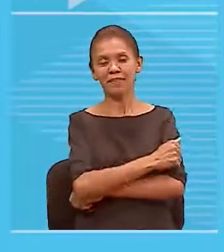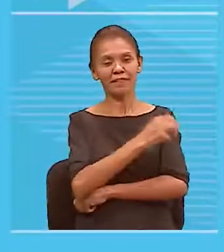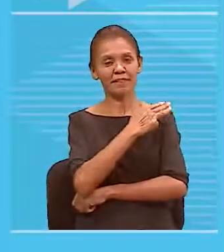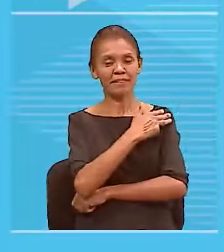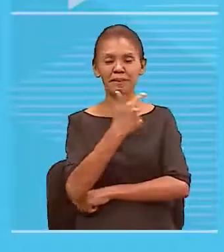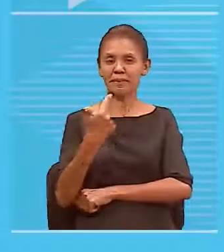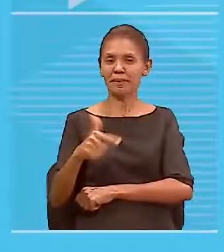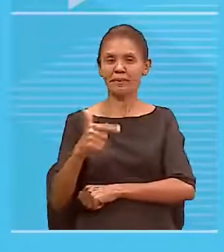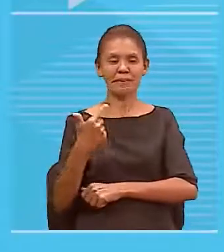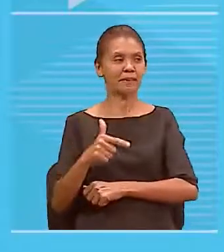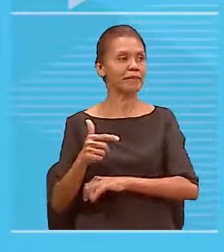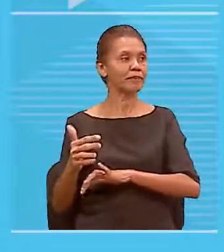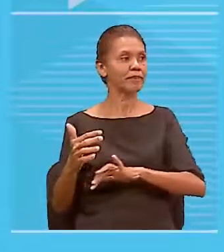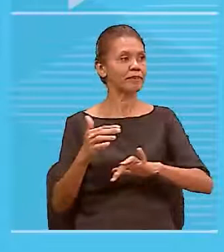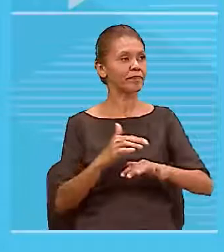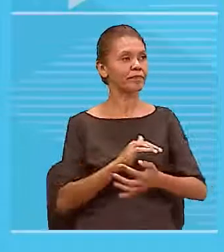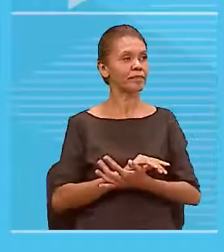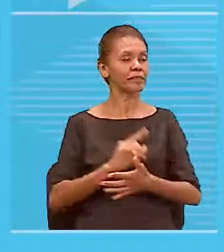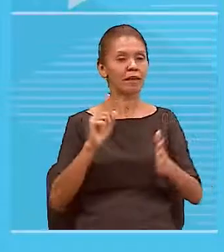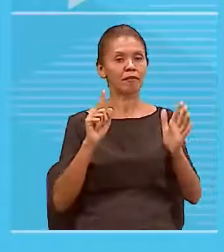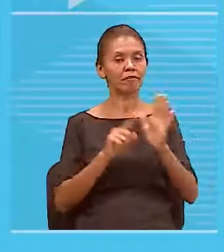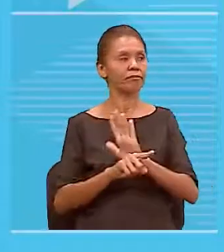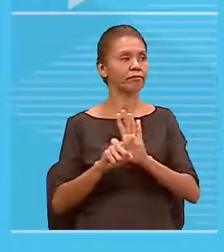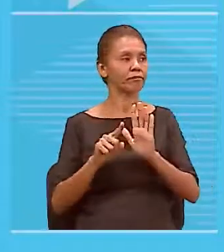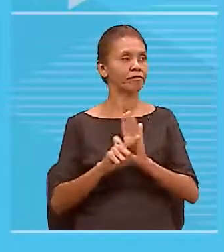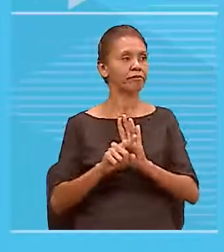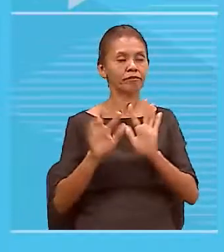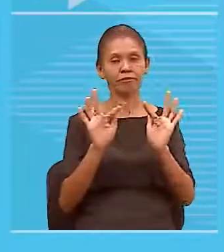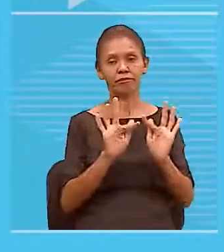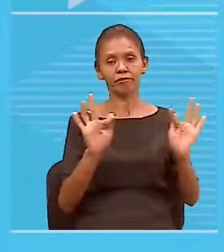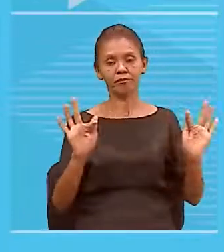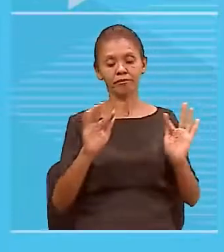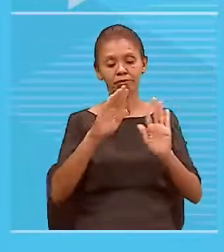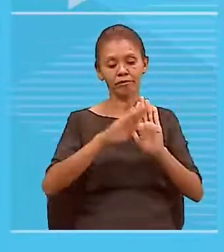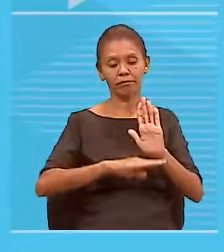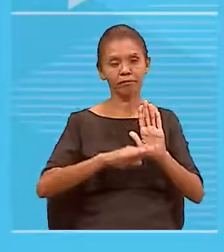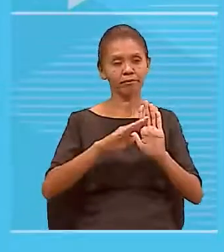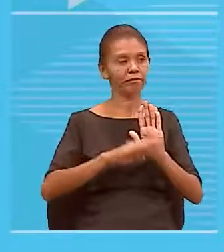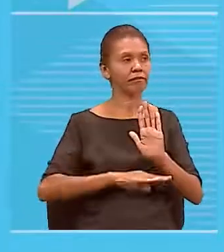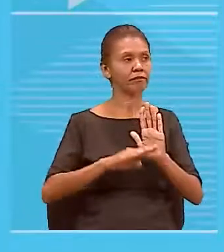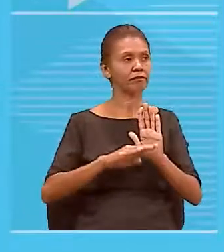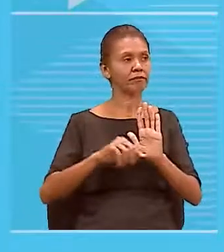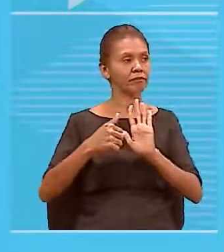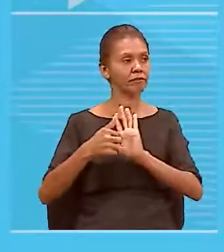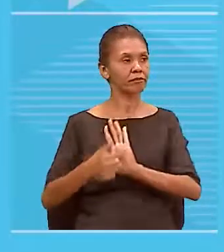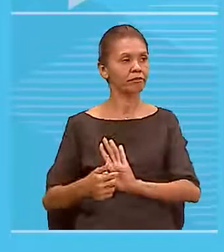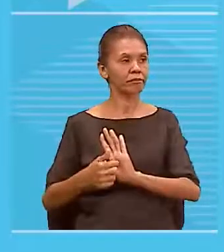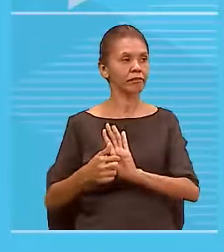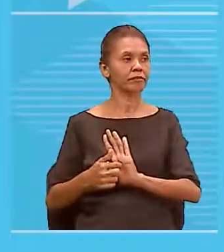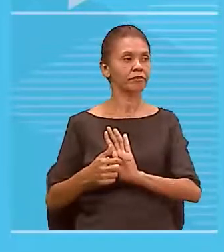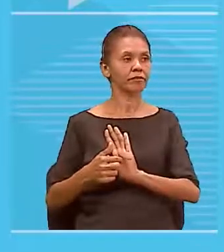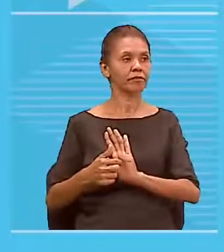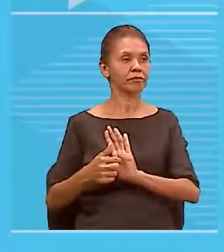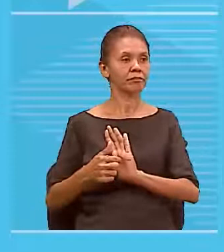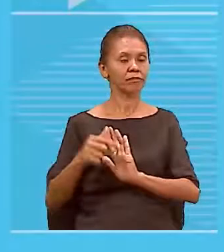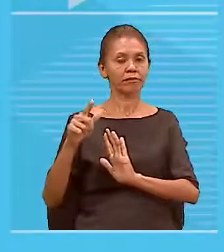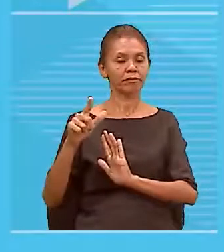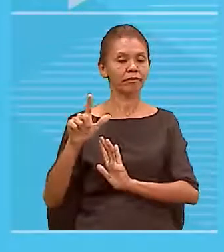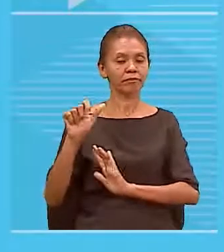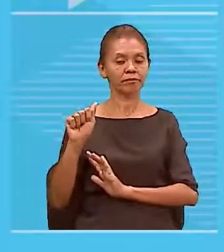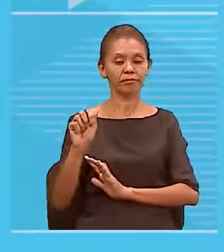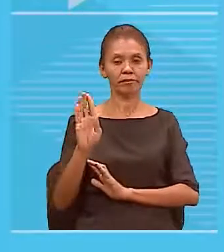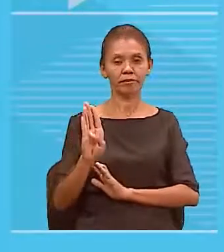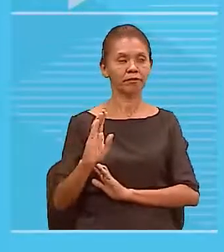Então vamos lá das frases abaixo indique a opção em que a palavra se